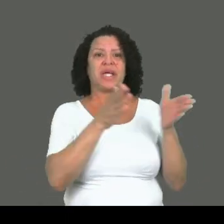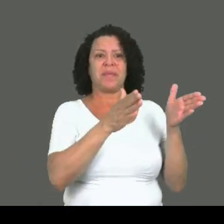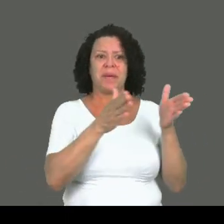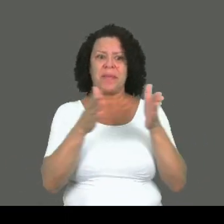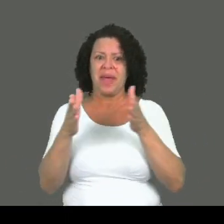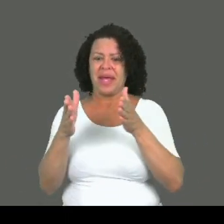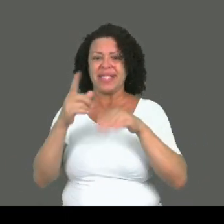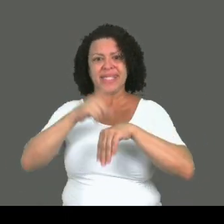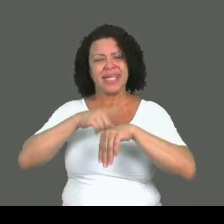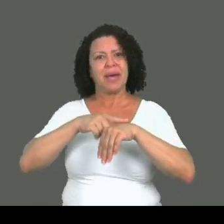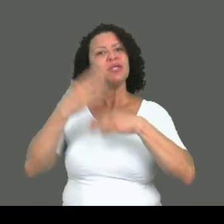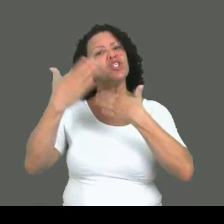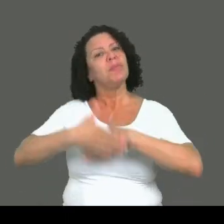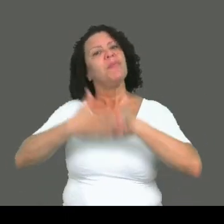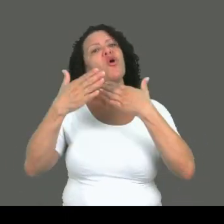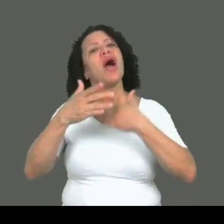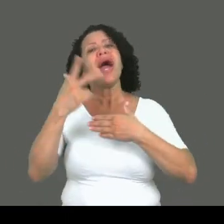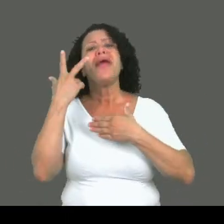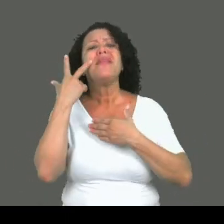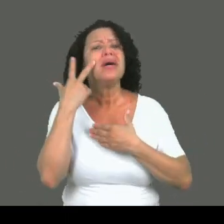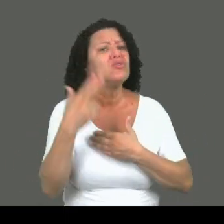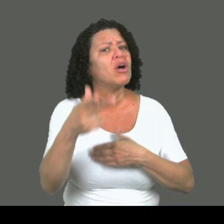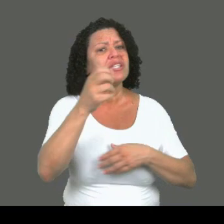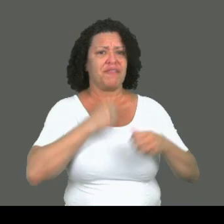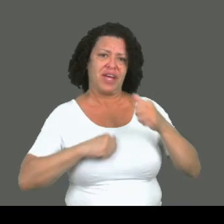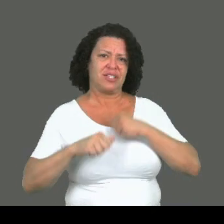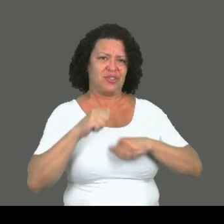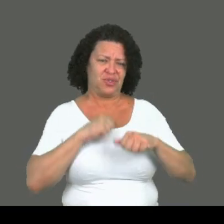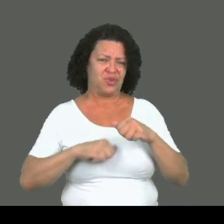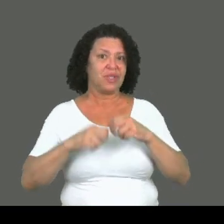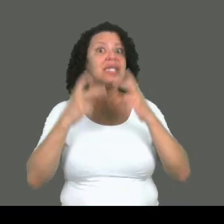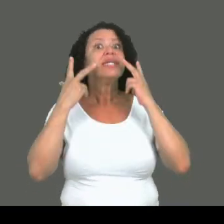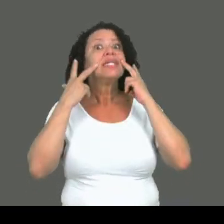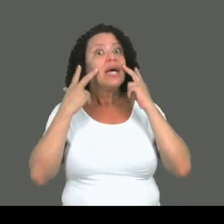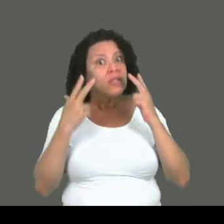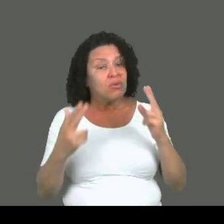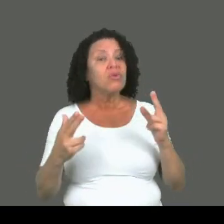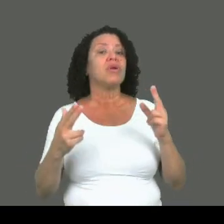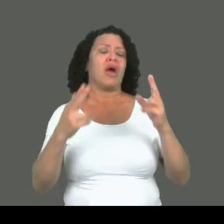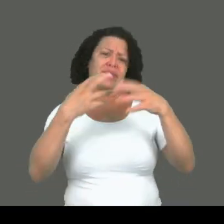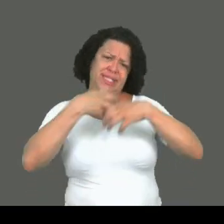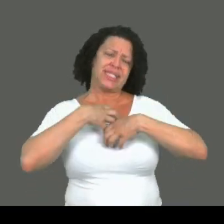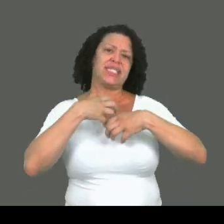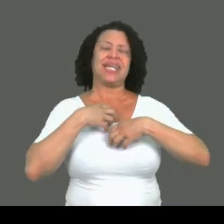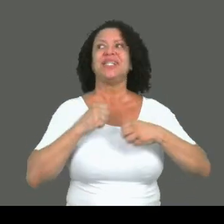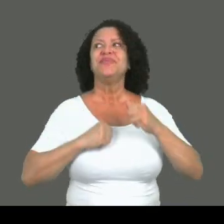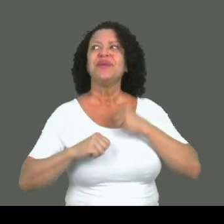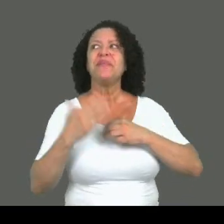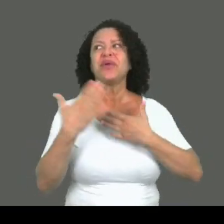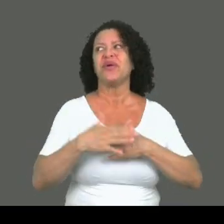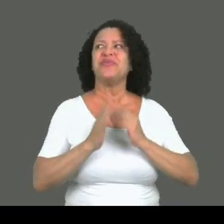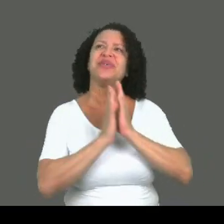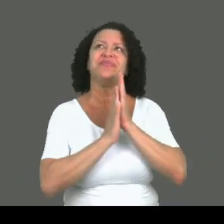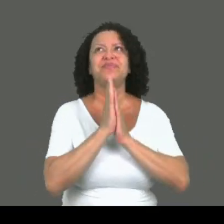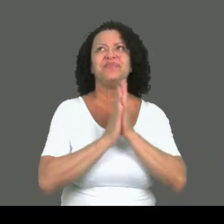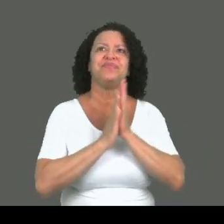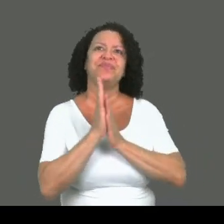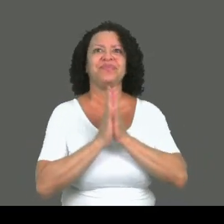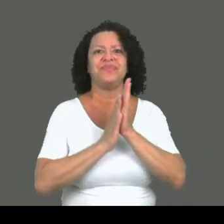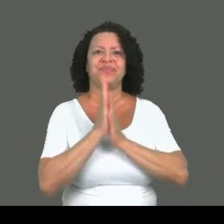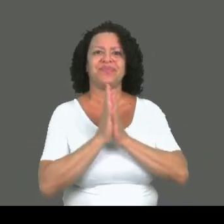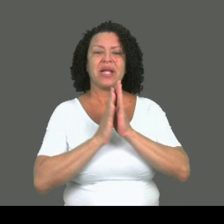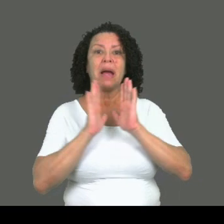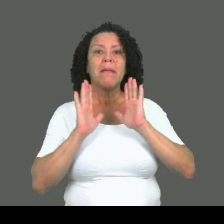da faculdade. Isso tudo é natural, é muito normal que a gente sinta a ansiedade, né? Mas,